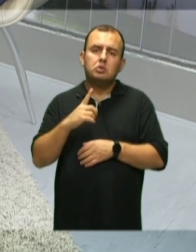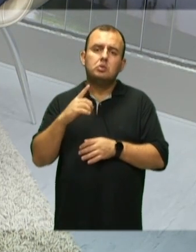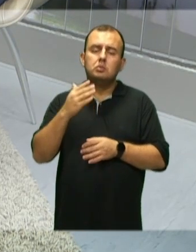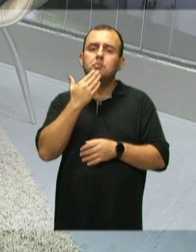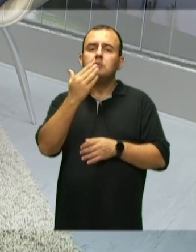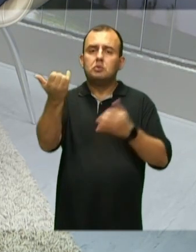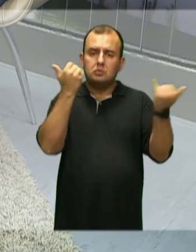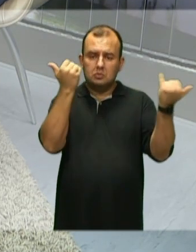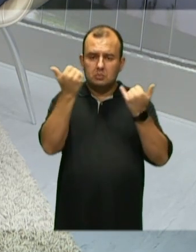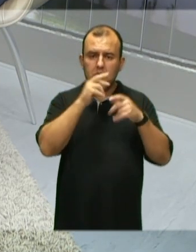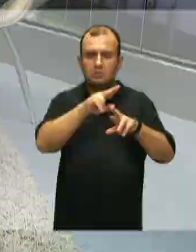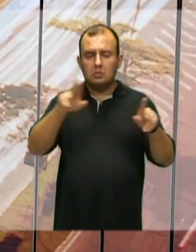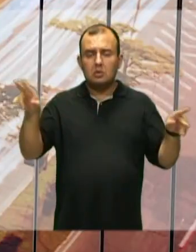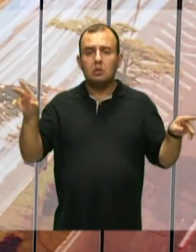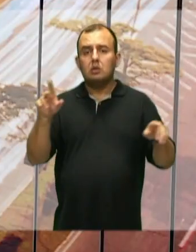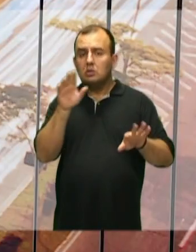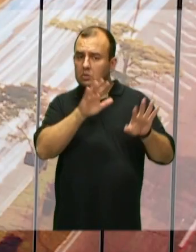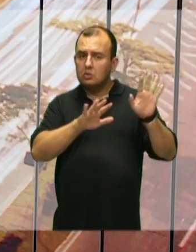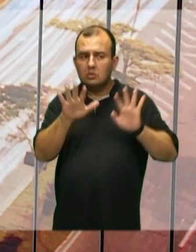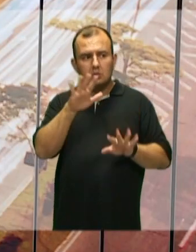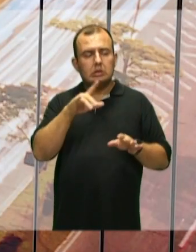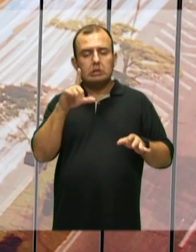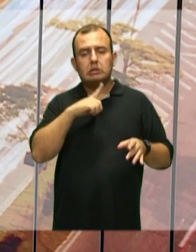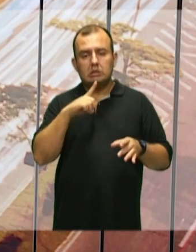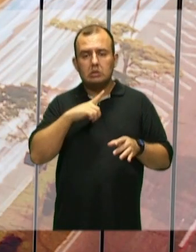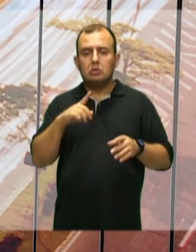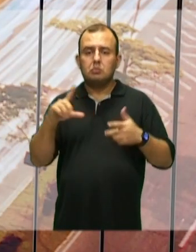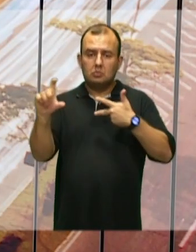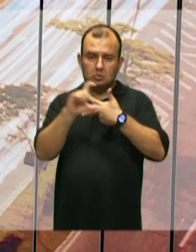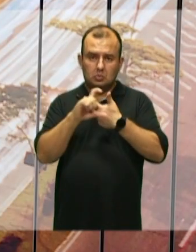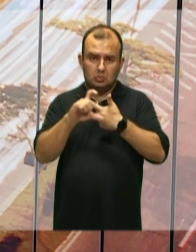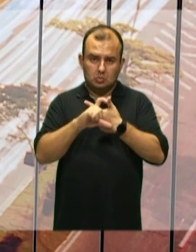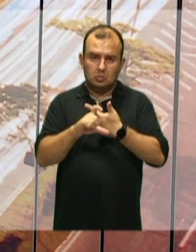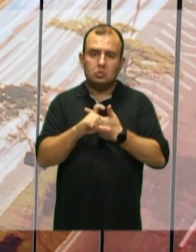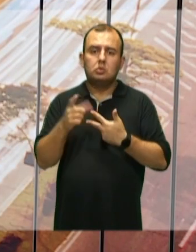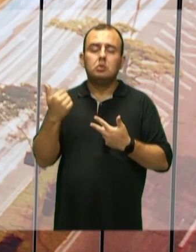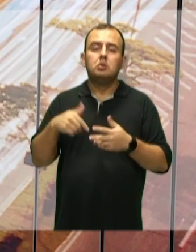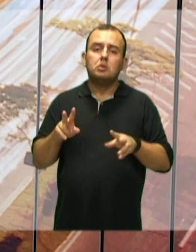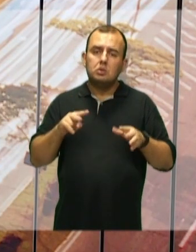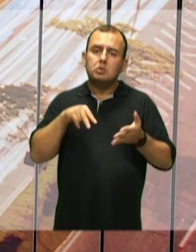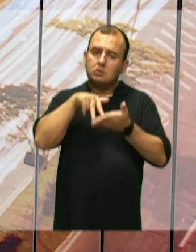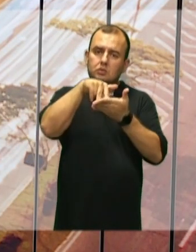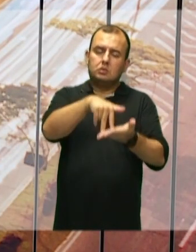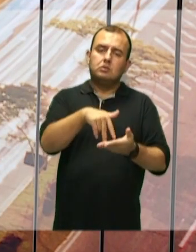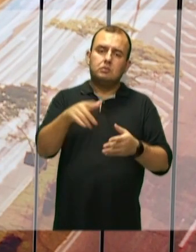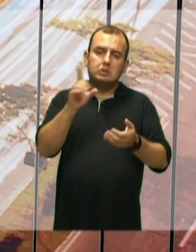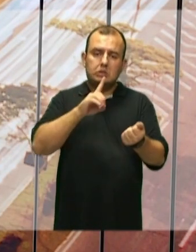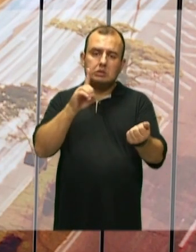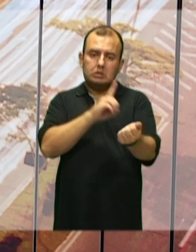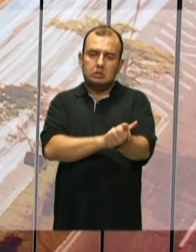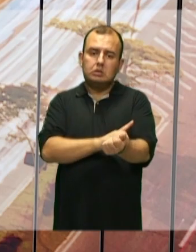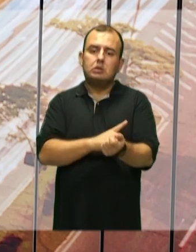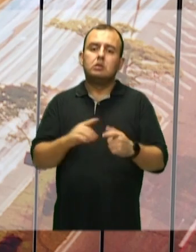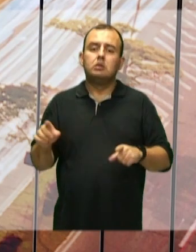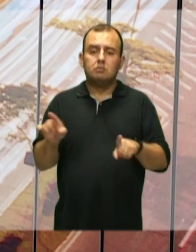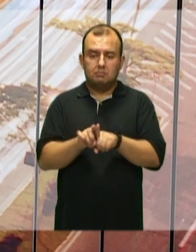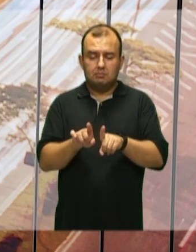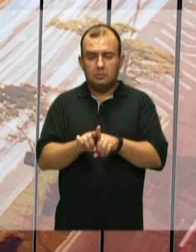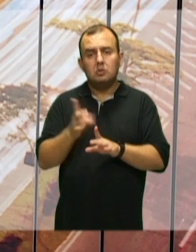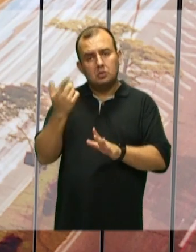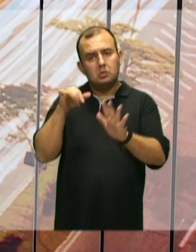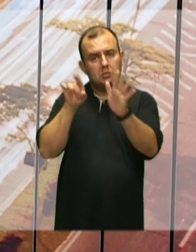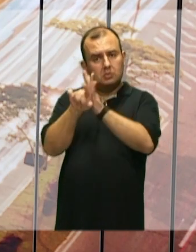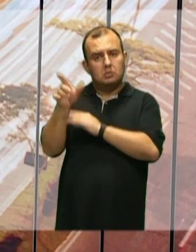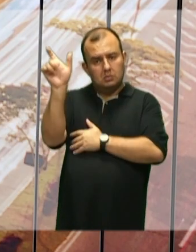informações sobre as medidas tomadas pelo poder executivo para o enfrentamento da dengue agora eh pergunto